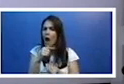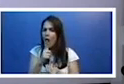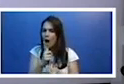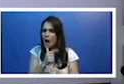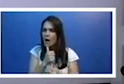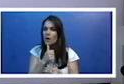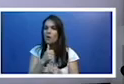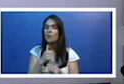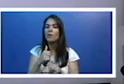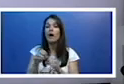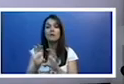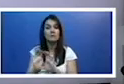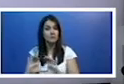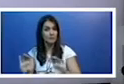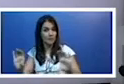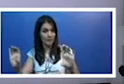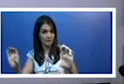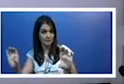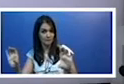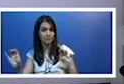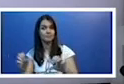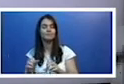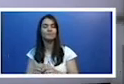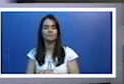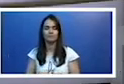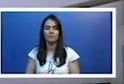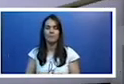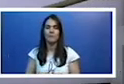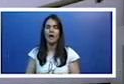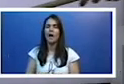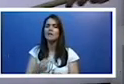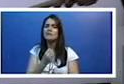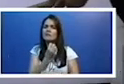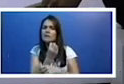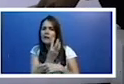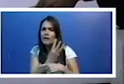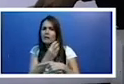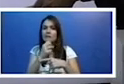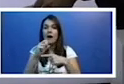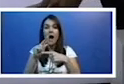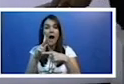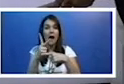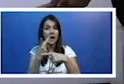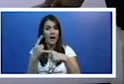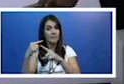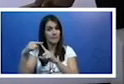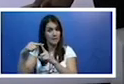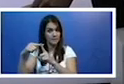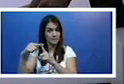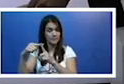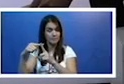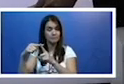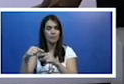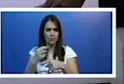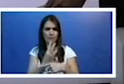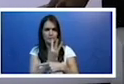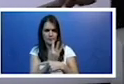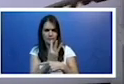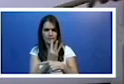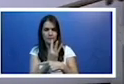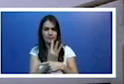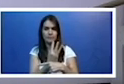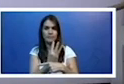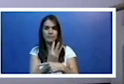H+ e o SO4. Aí, a quantidade de hidrogênios é 3 nessa fórmula. Então, eu coloco na frente do